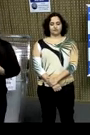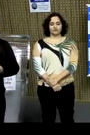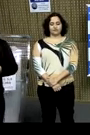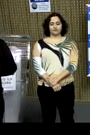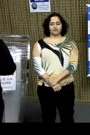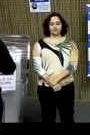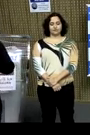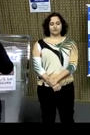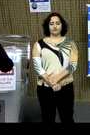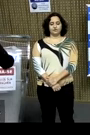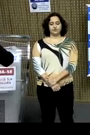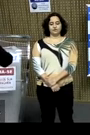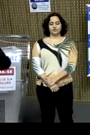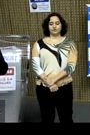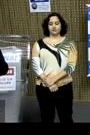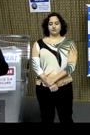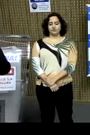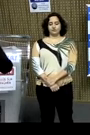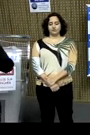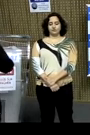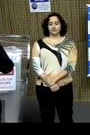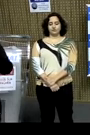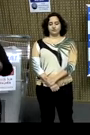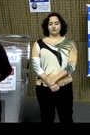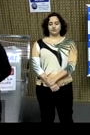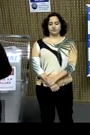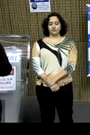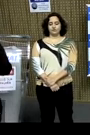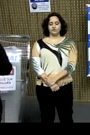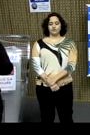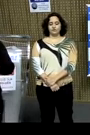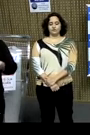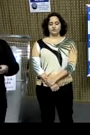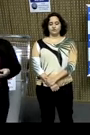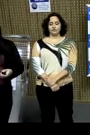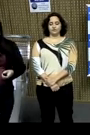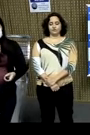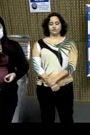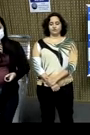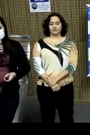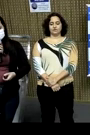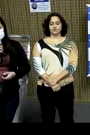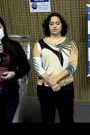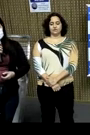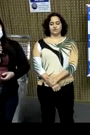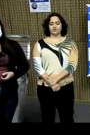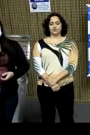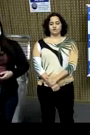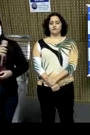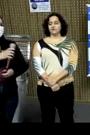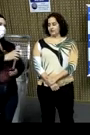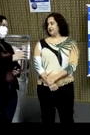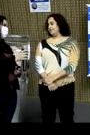também, e a abertura da agenda nas 3 equipes para facilitar o atendimento a essas gestantes.